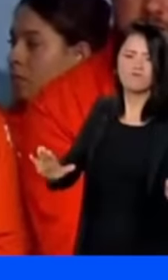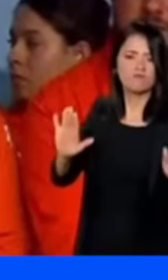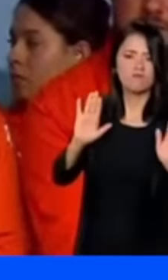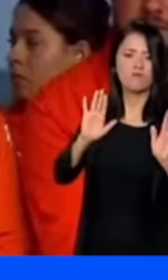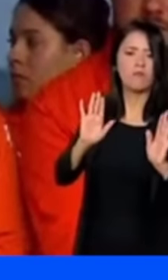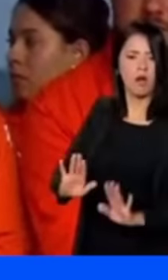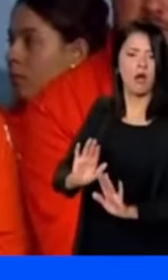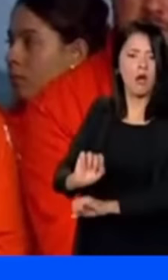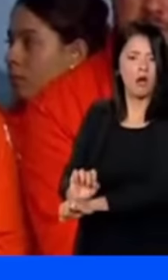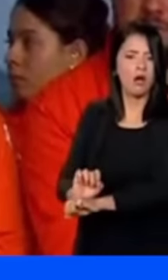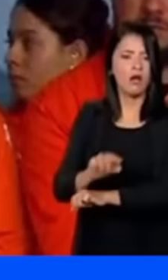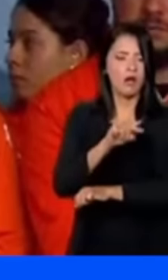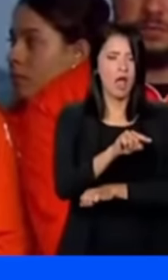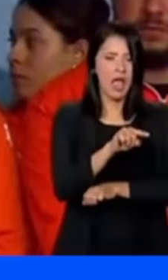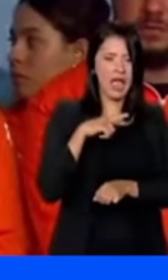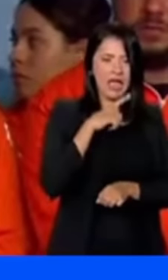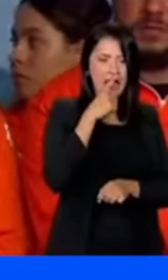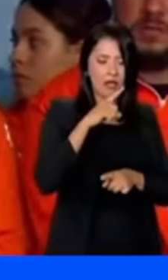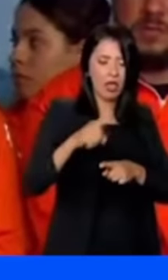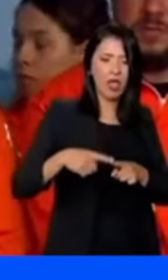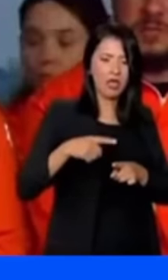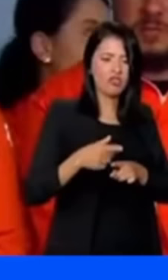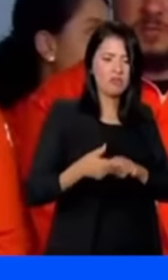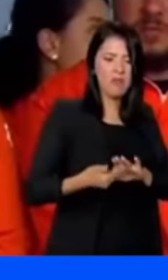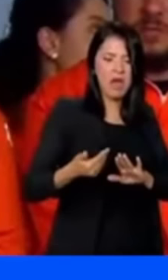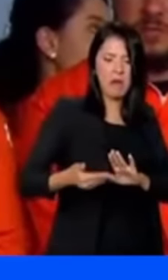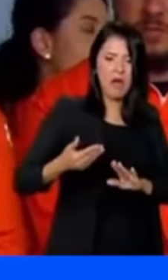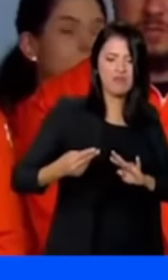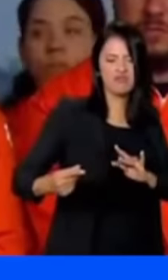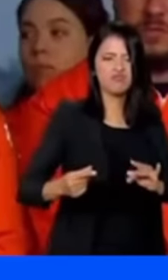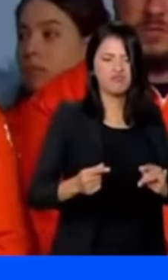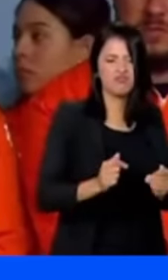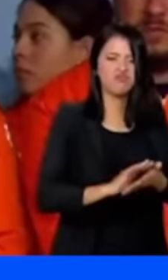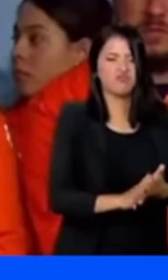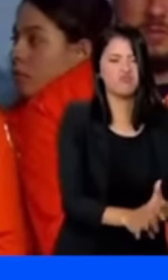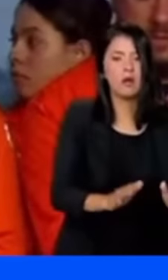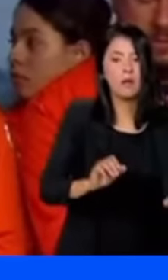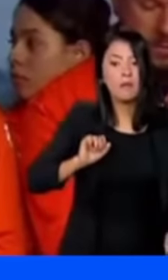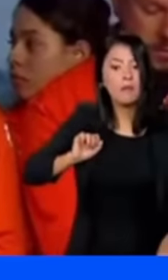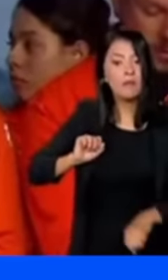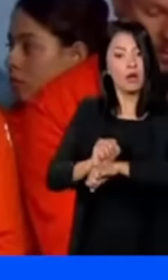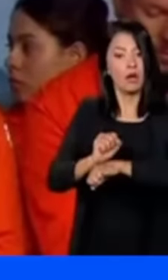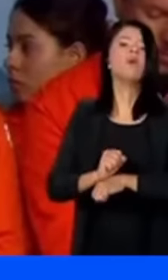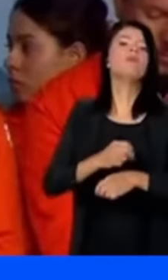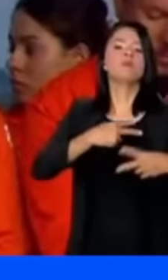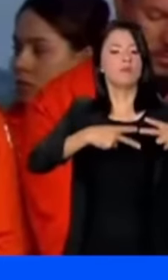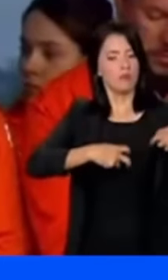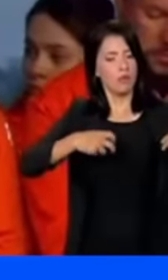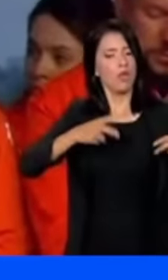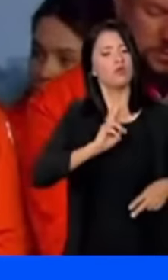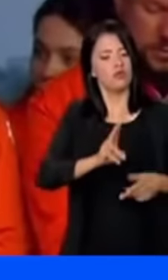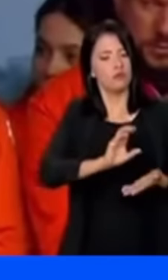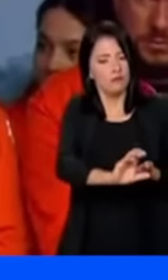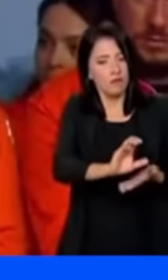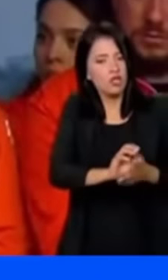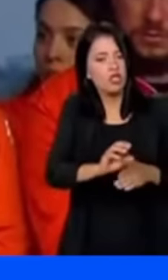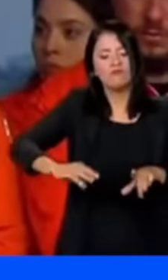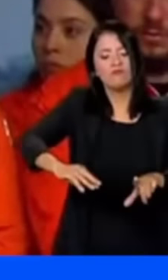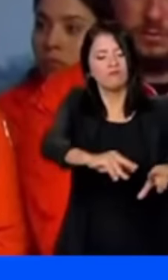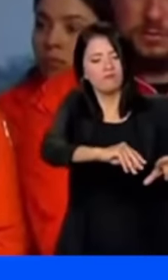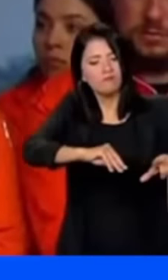esse verdadeiro ciclo de desconstrução acabou. A Petrobras vai continuar investindo em